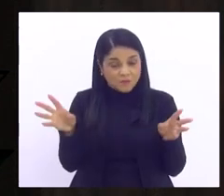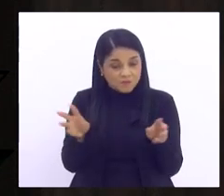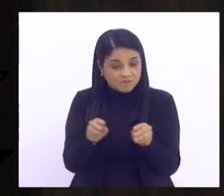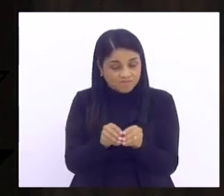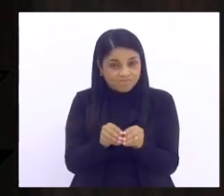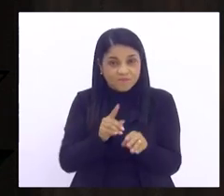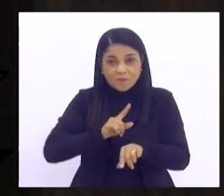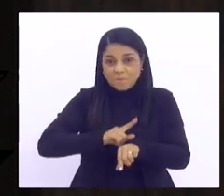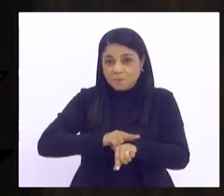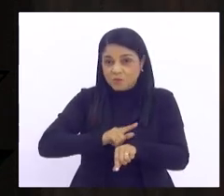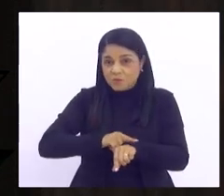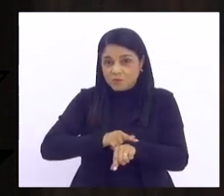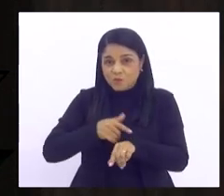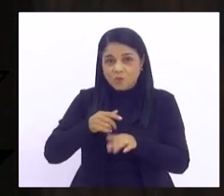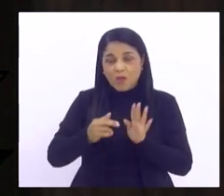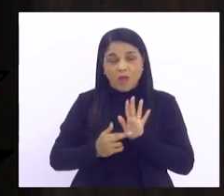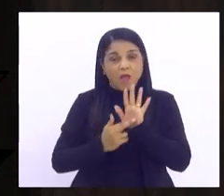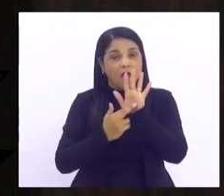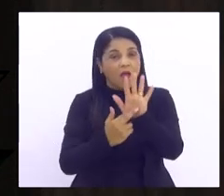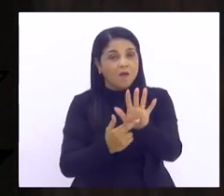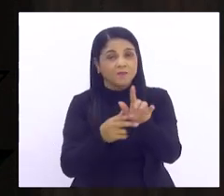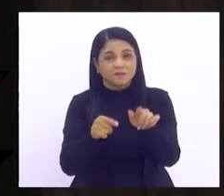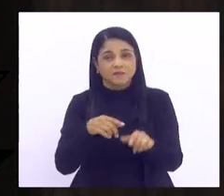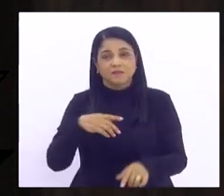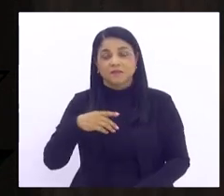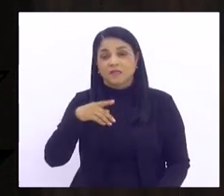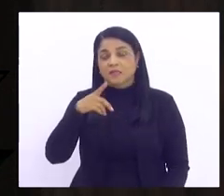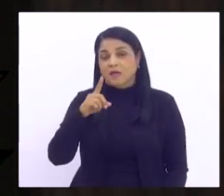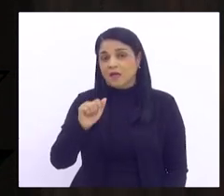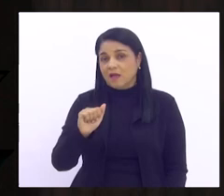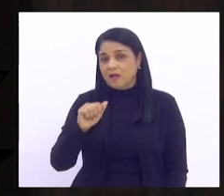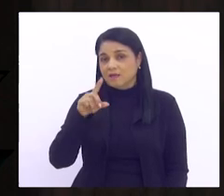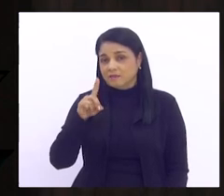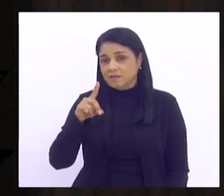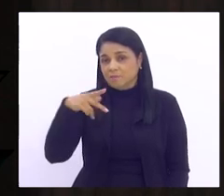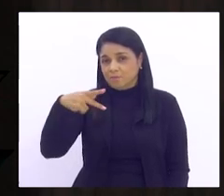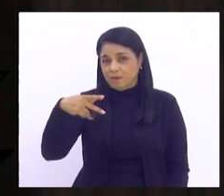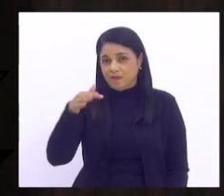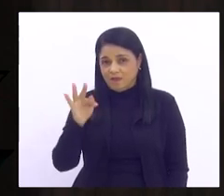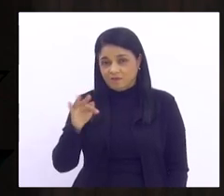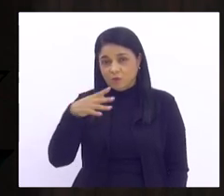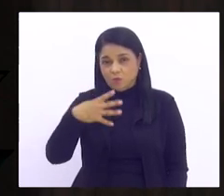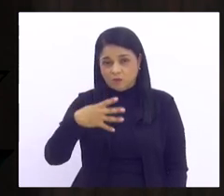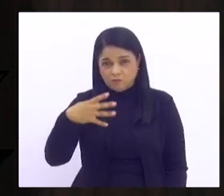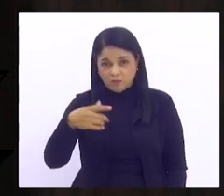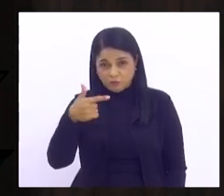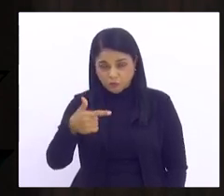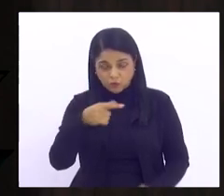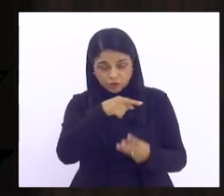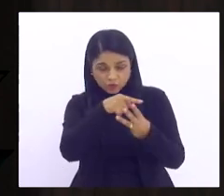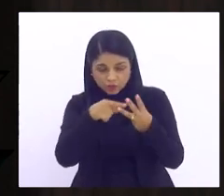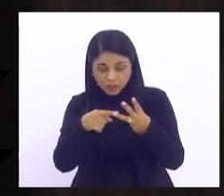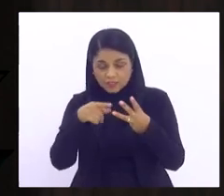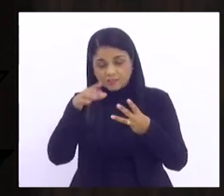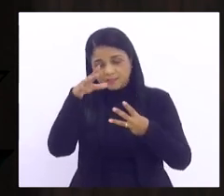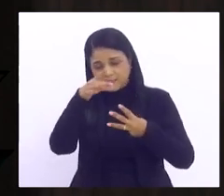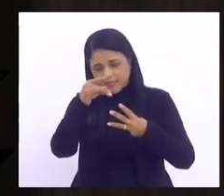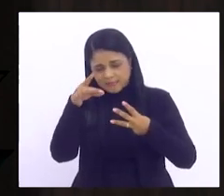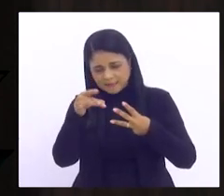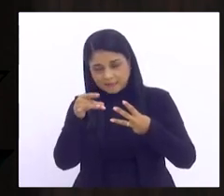tenho para lhes apresentar um pouco sobre a DPF 4K2, eu queria focar três pontos